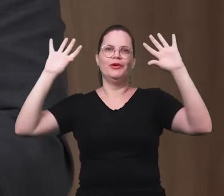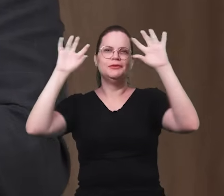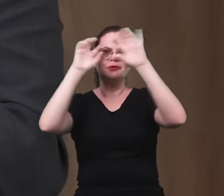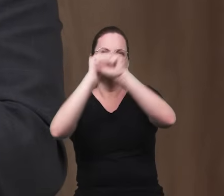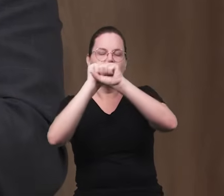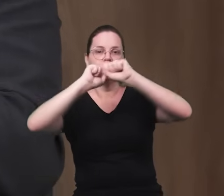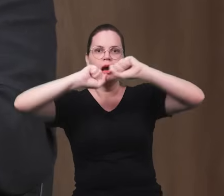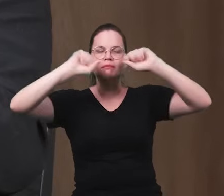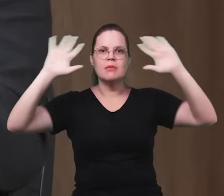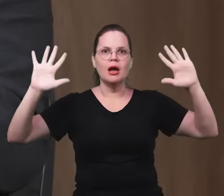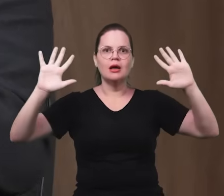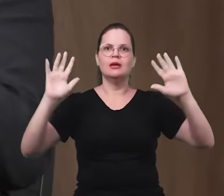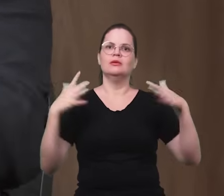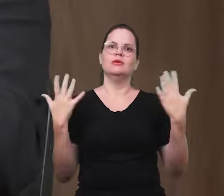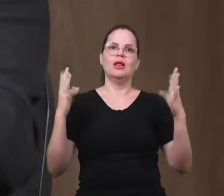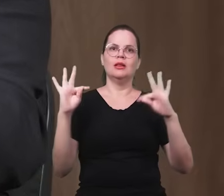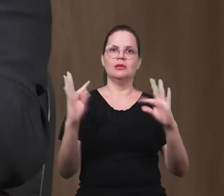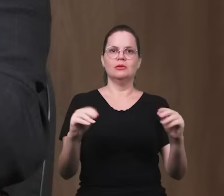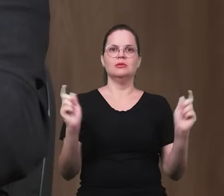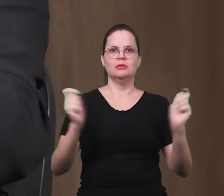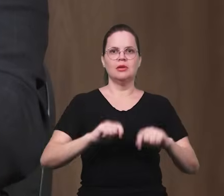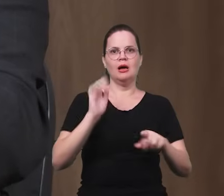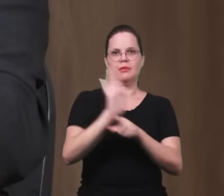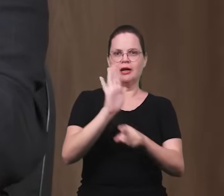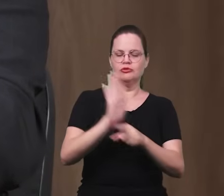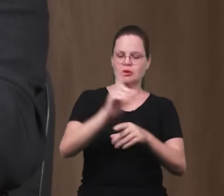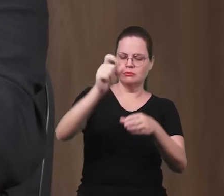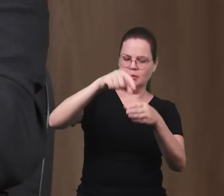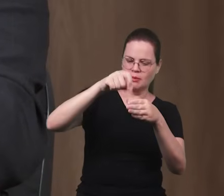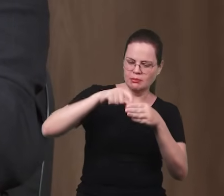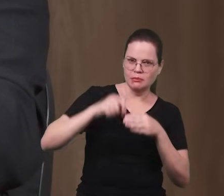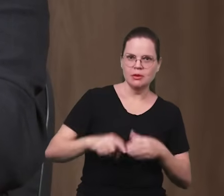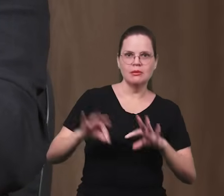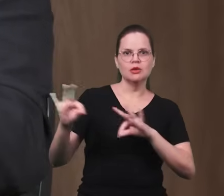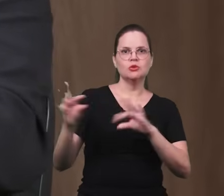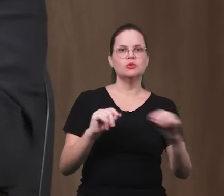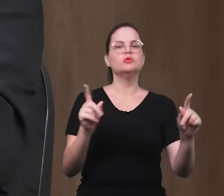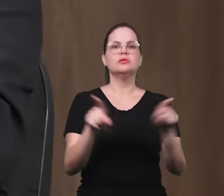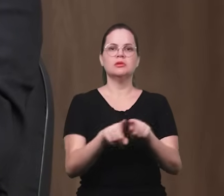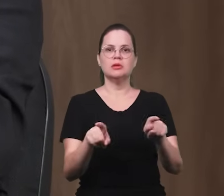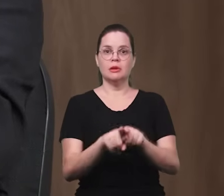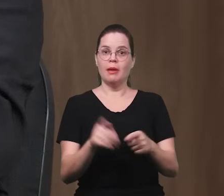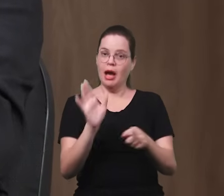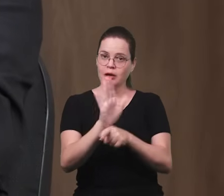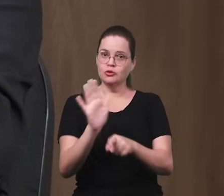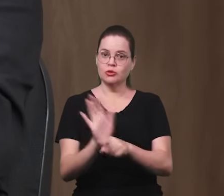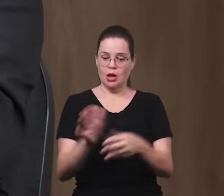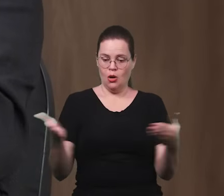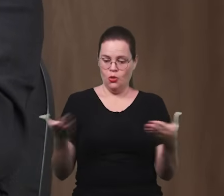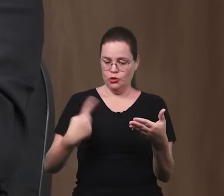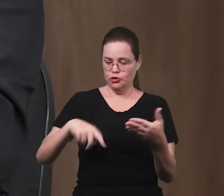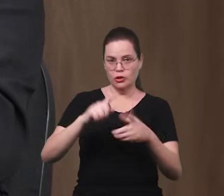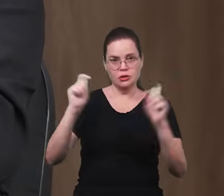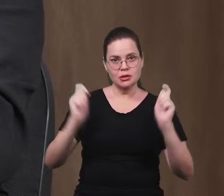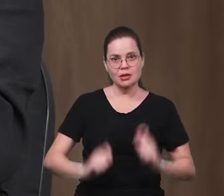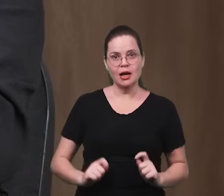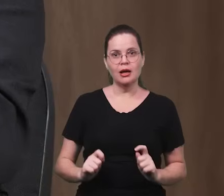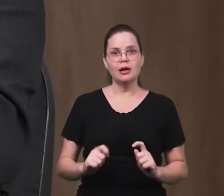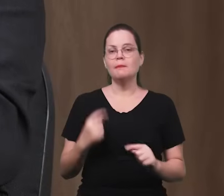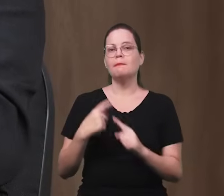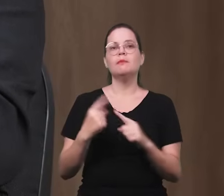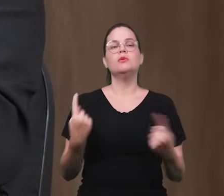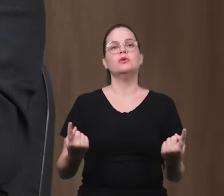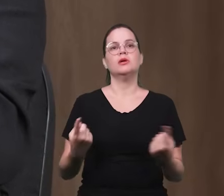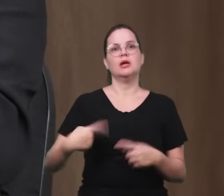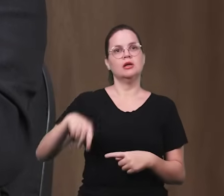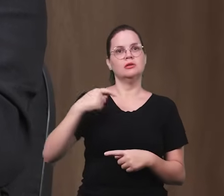porque isso ajudou na plantação de lavouras, isso ajudou em muitos aspectos que nós temos hoje. Não é simplesmente, a gente